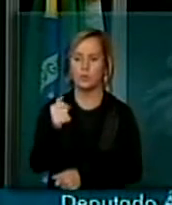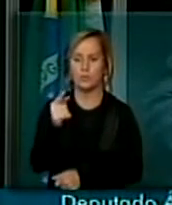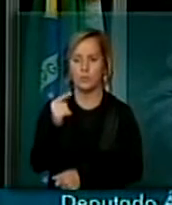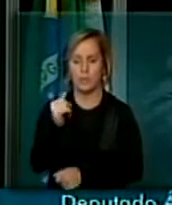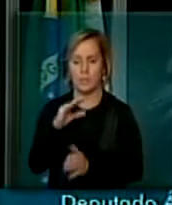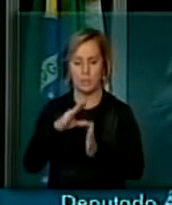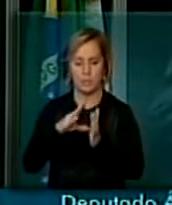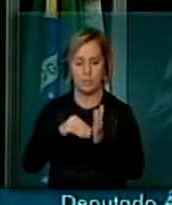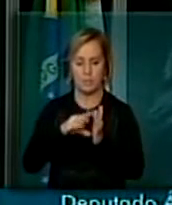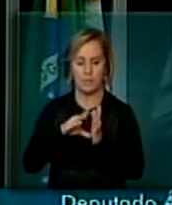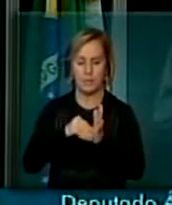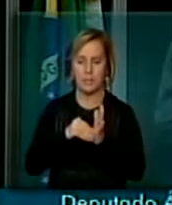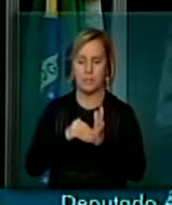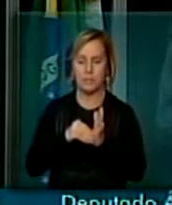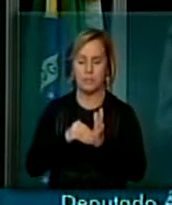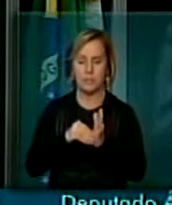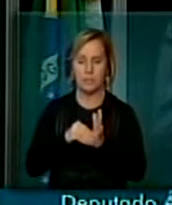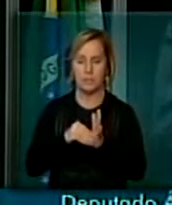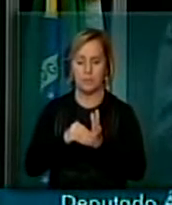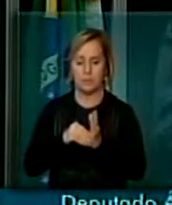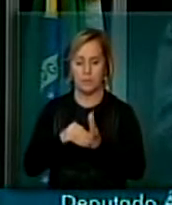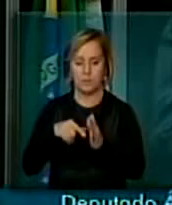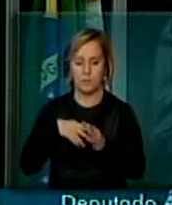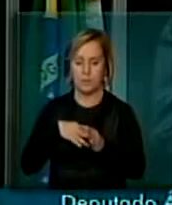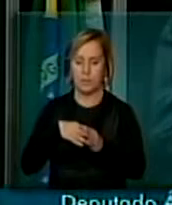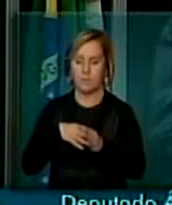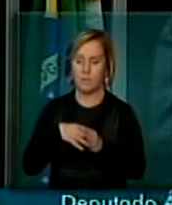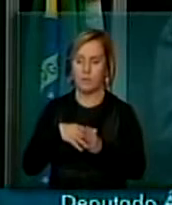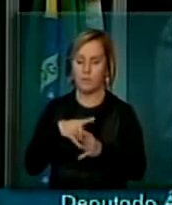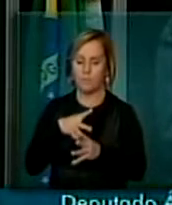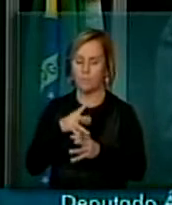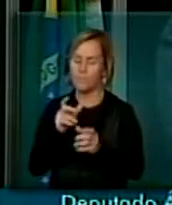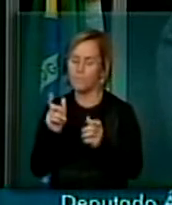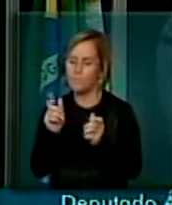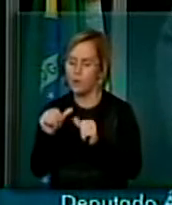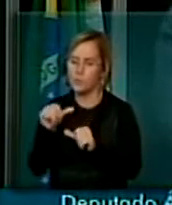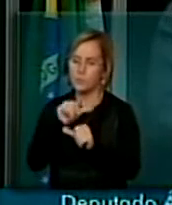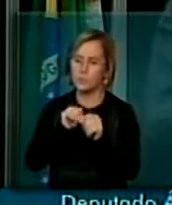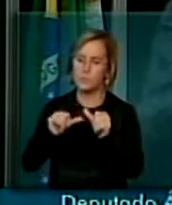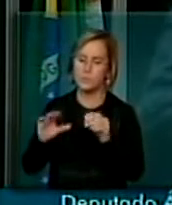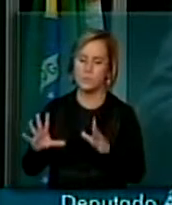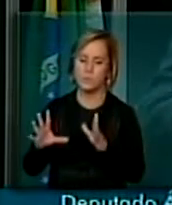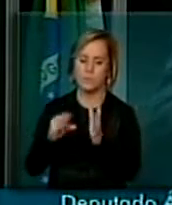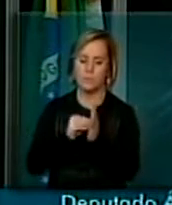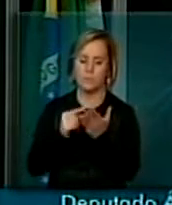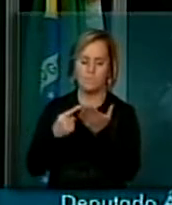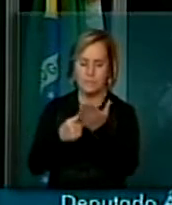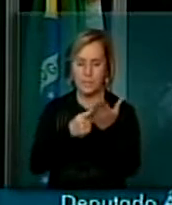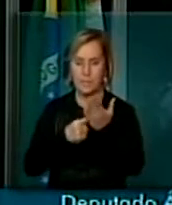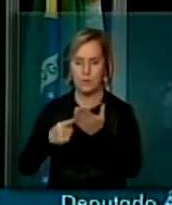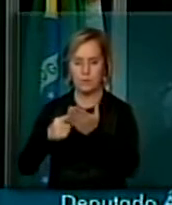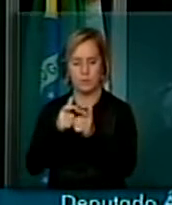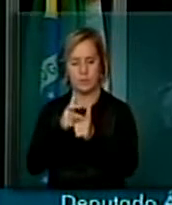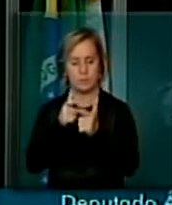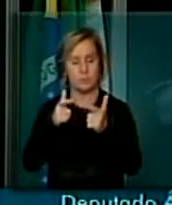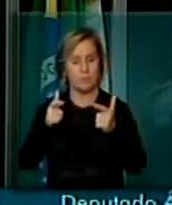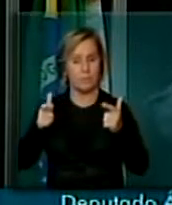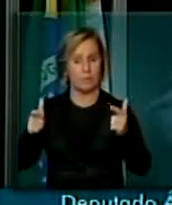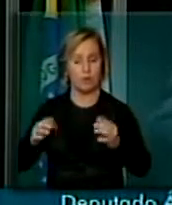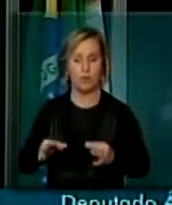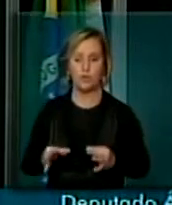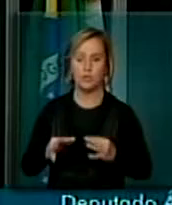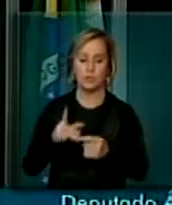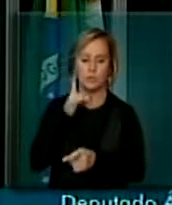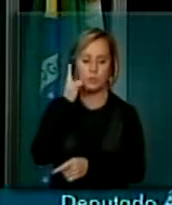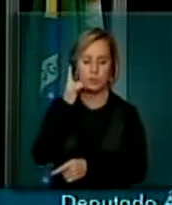emenda aglutinativa onde houve a possibilidade de estabelecermos uma negociação ampla, tanto